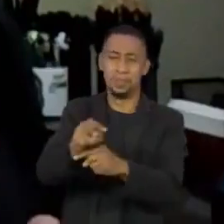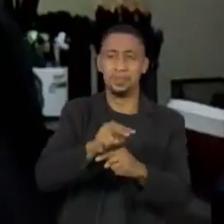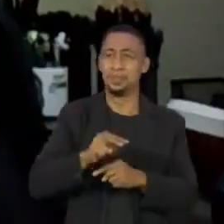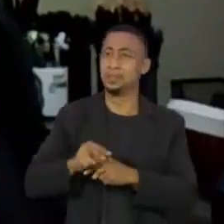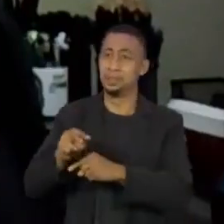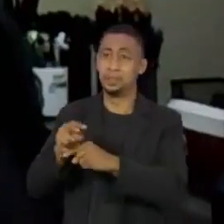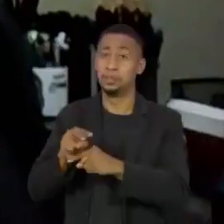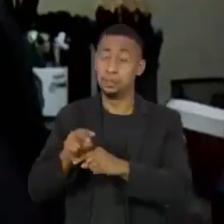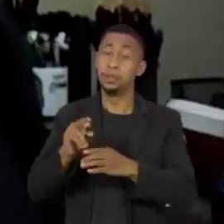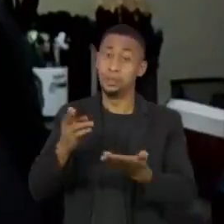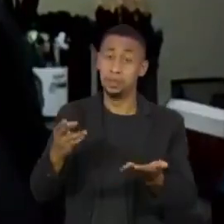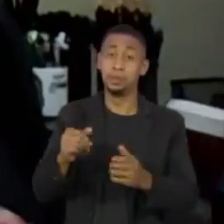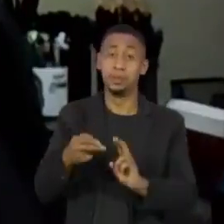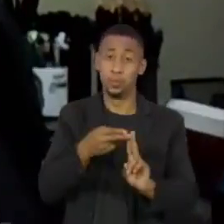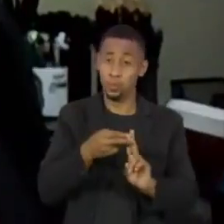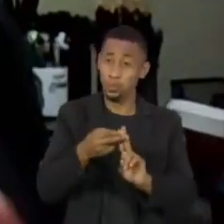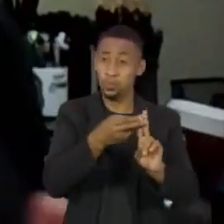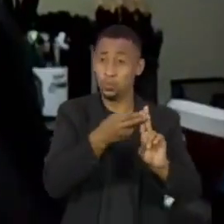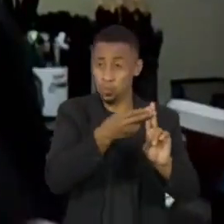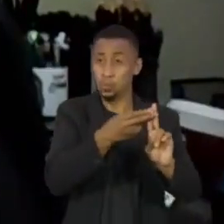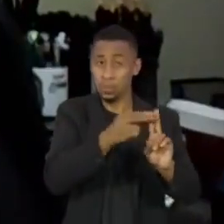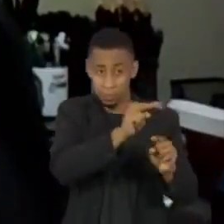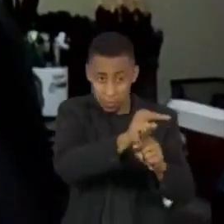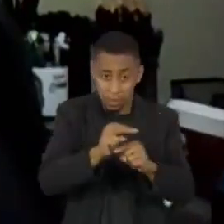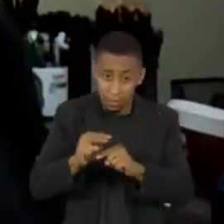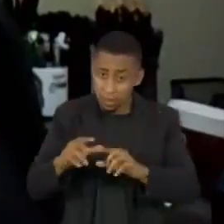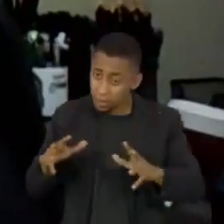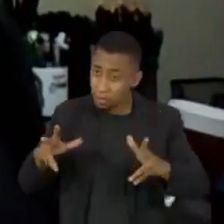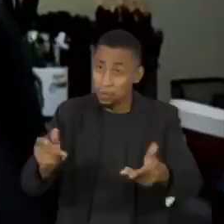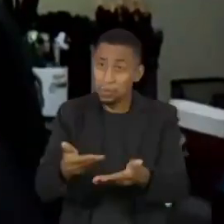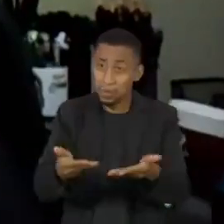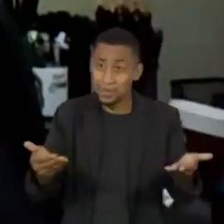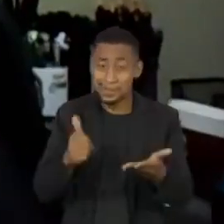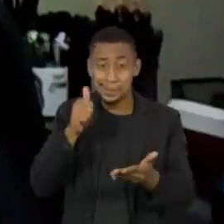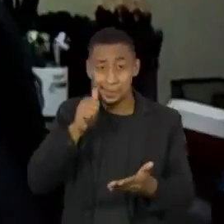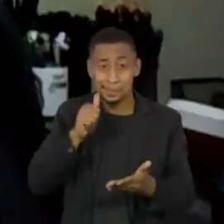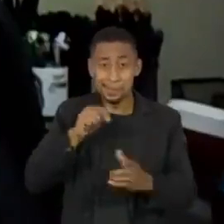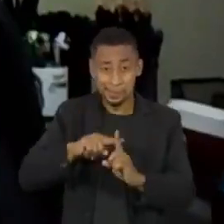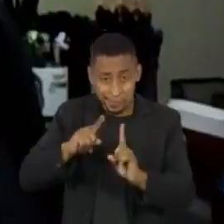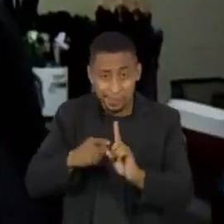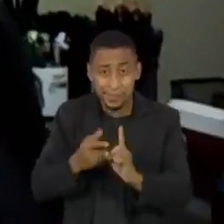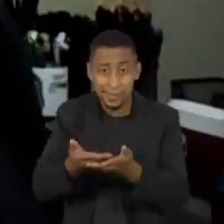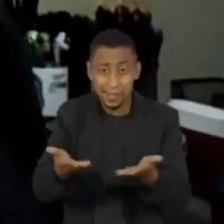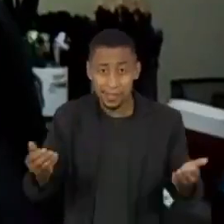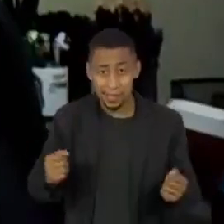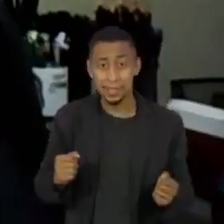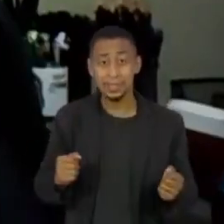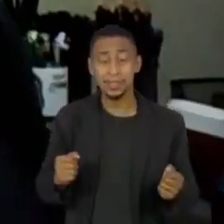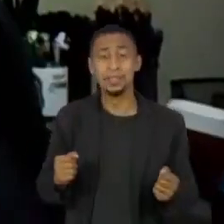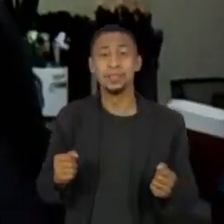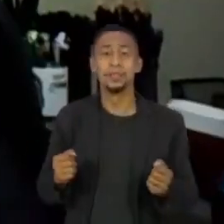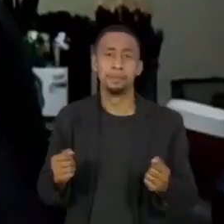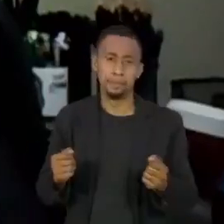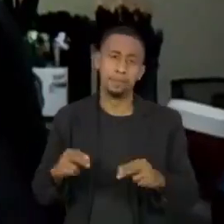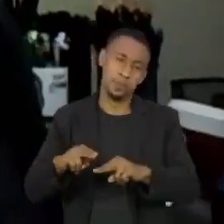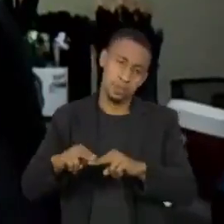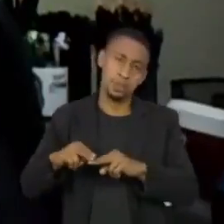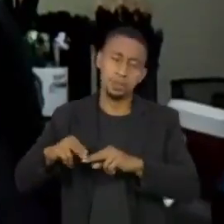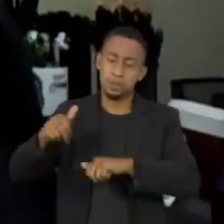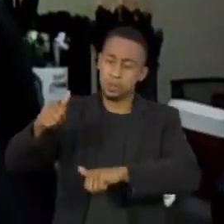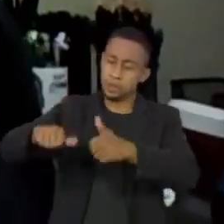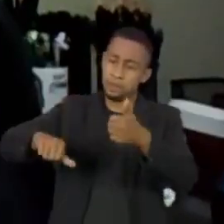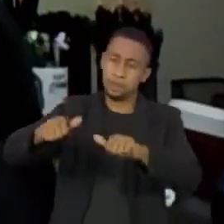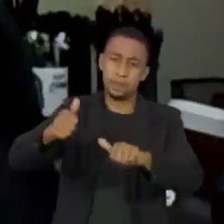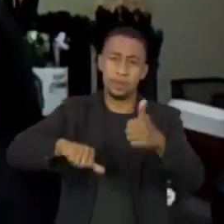o próprio Sistema Único de Saúde na proteção de todas as mulheres grávidas. Então, baseado nisso, nós estamos avaliando